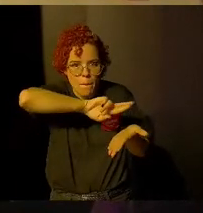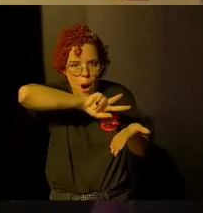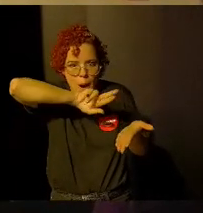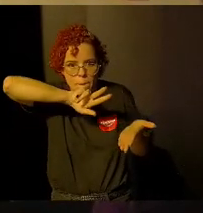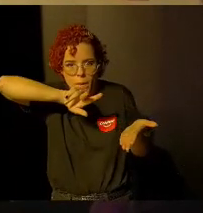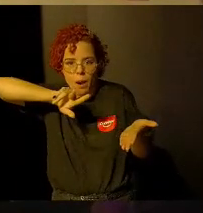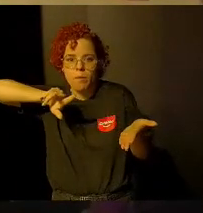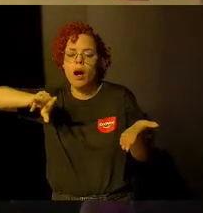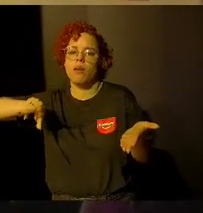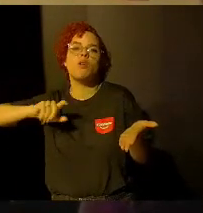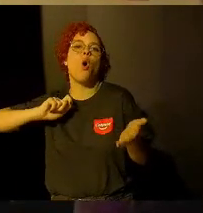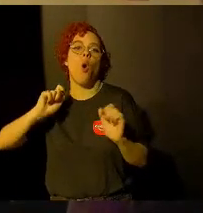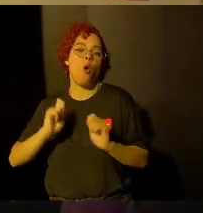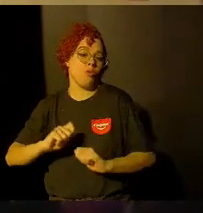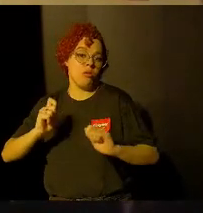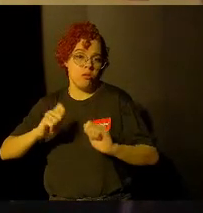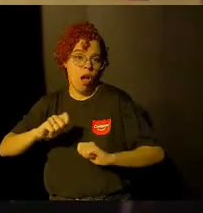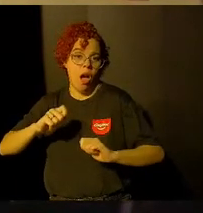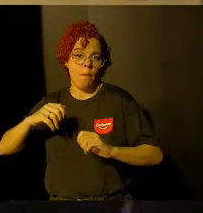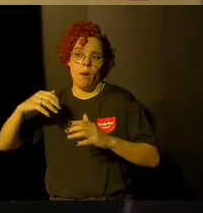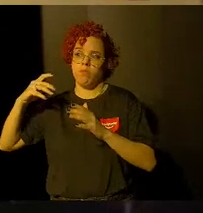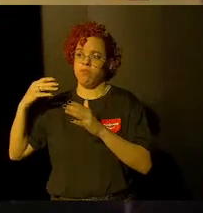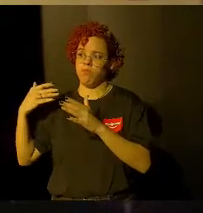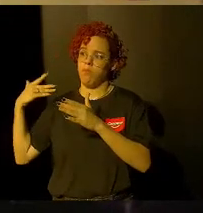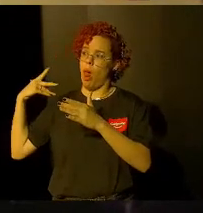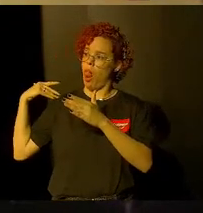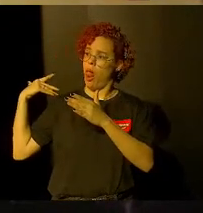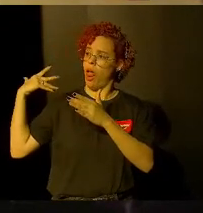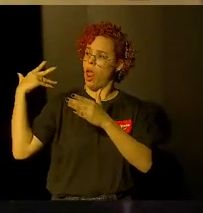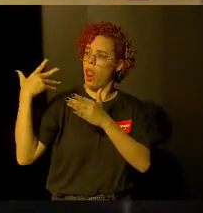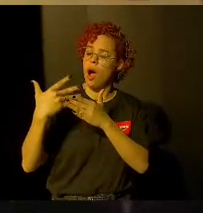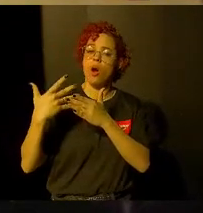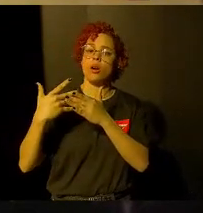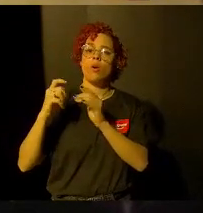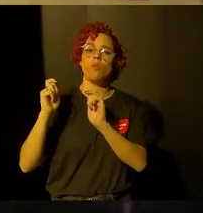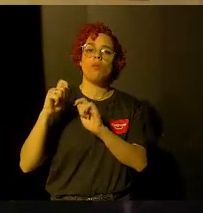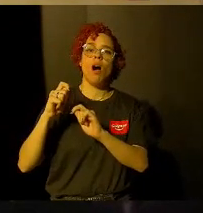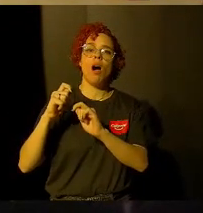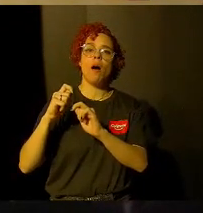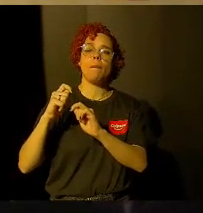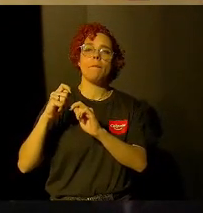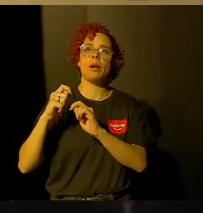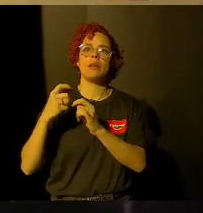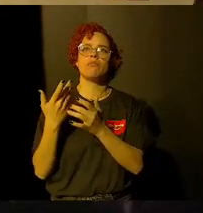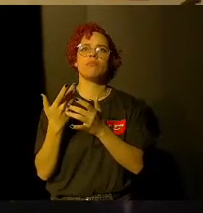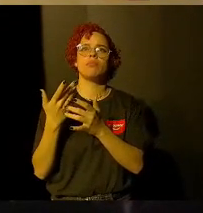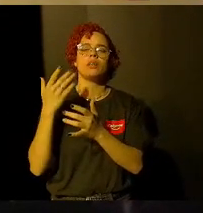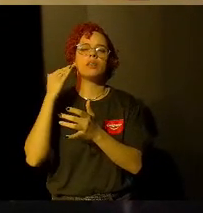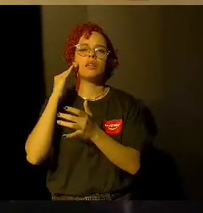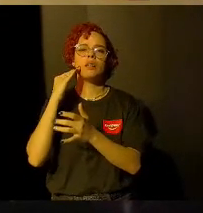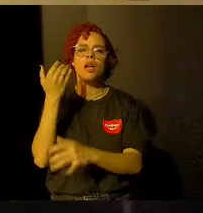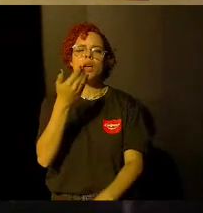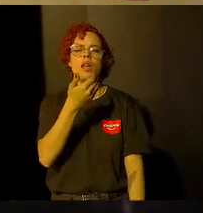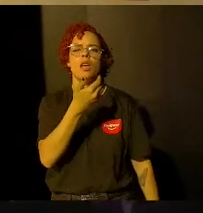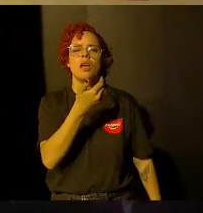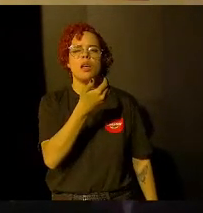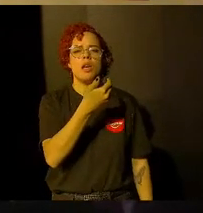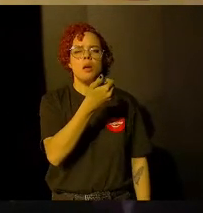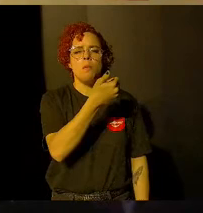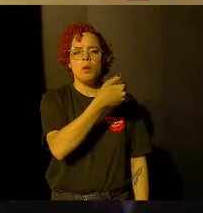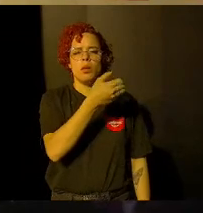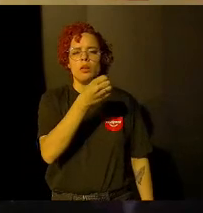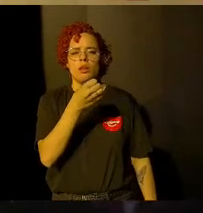tempo a gente pode entender o que aconteceu Por exemplo com um quilombo hoje em 88 nos cadernos